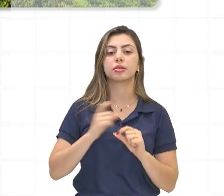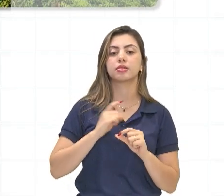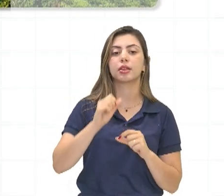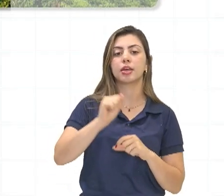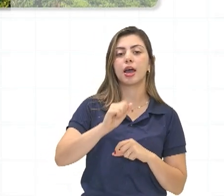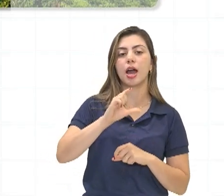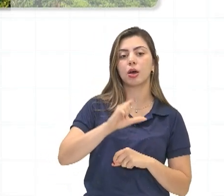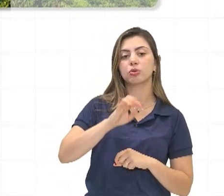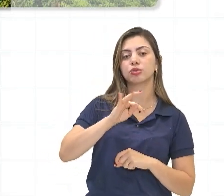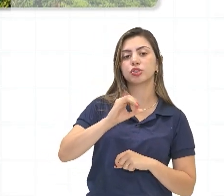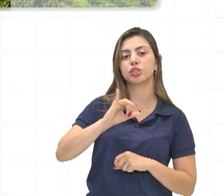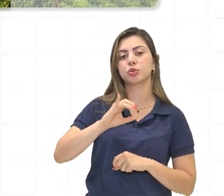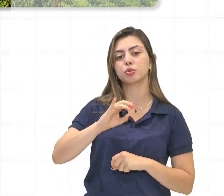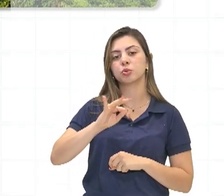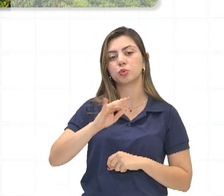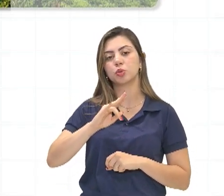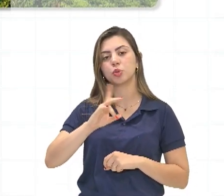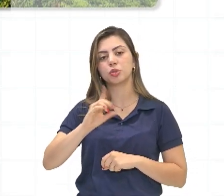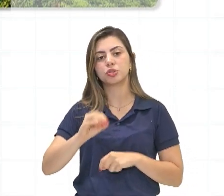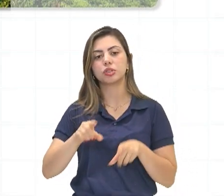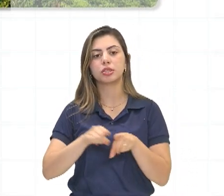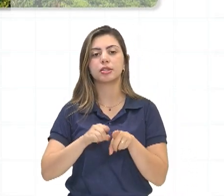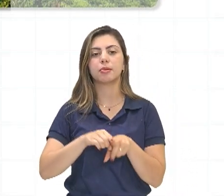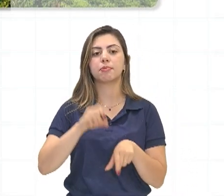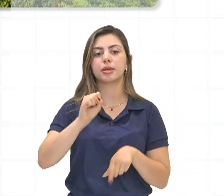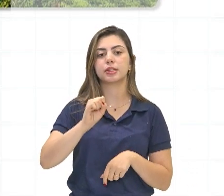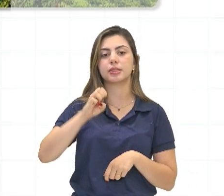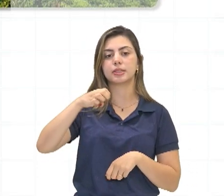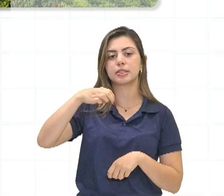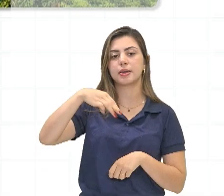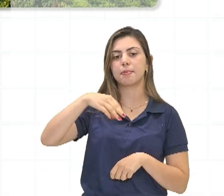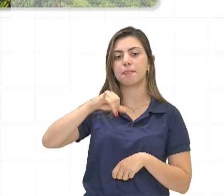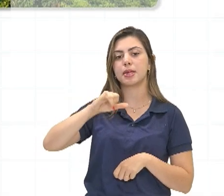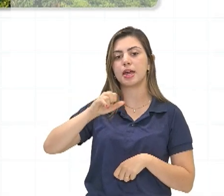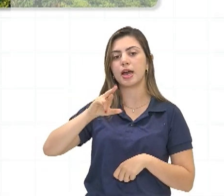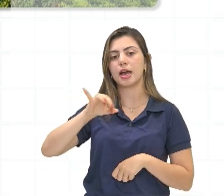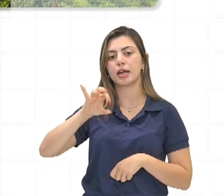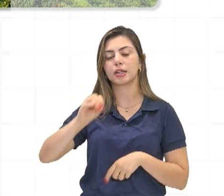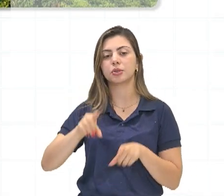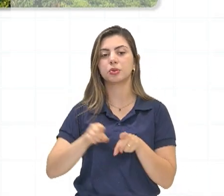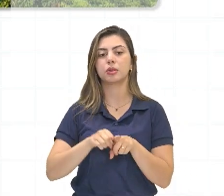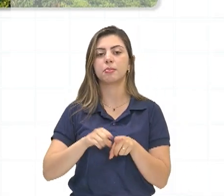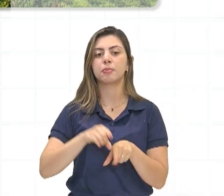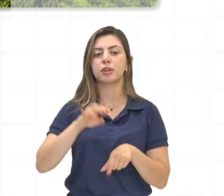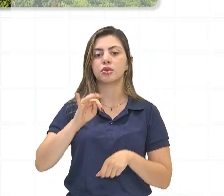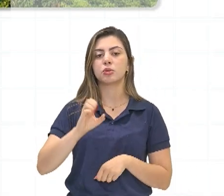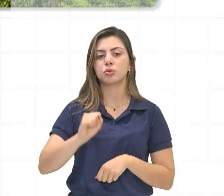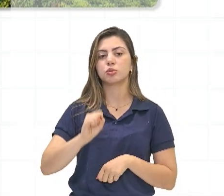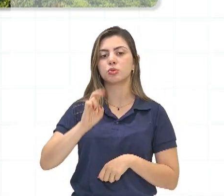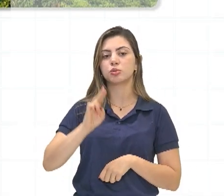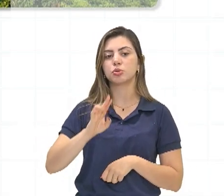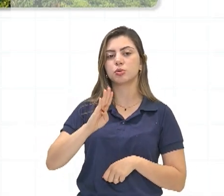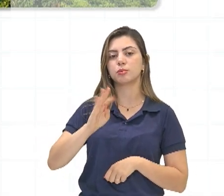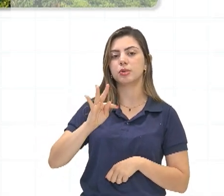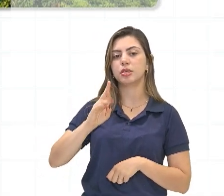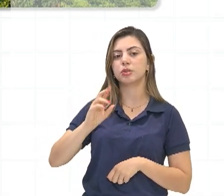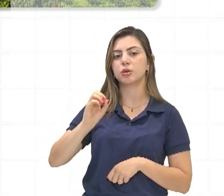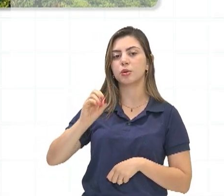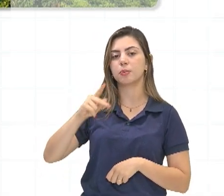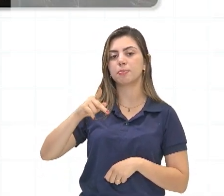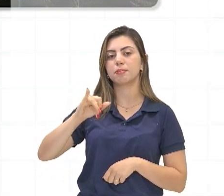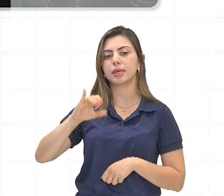altitude, tropical semiárido e o subtropical, certo? Nós temos também